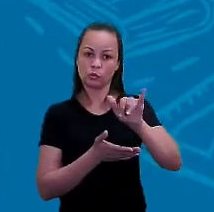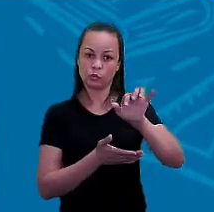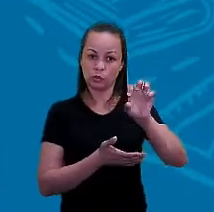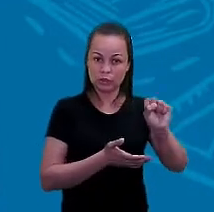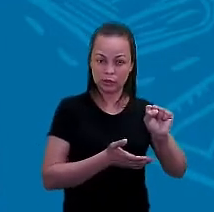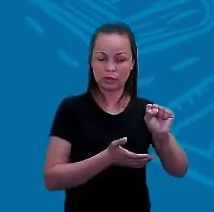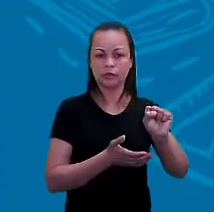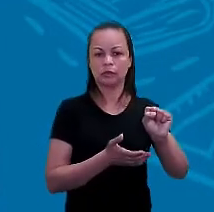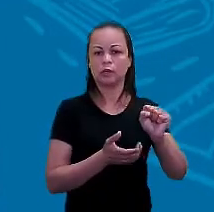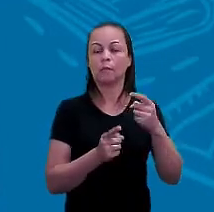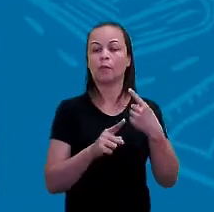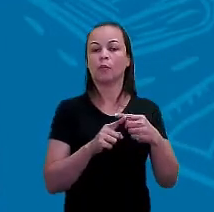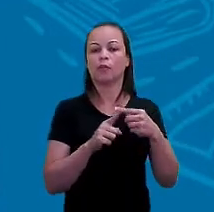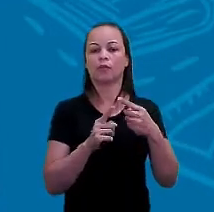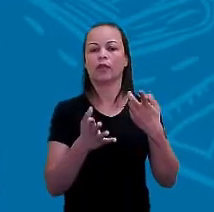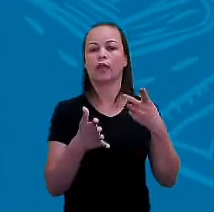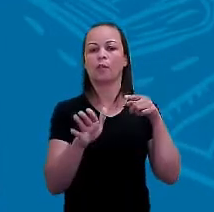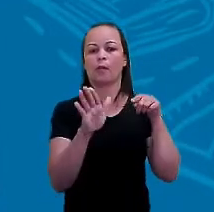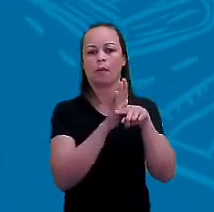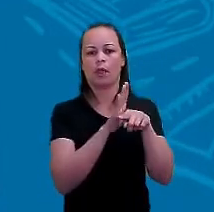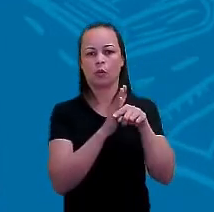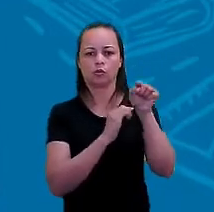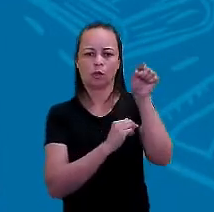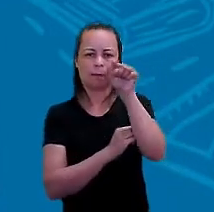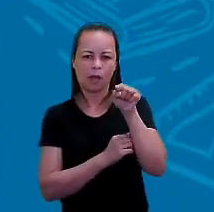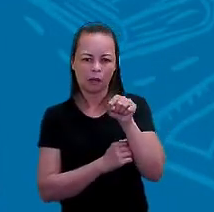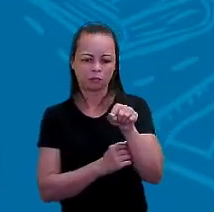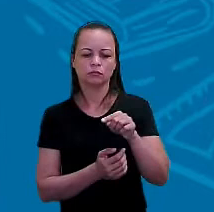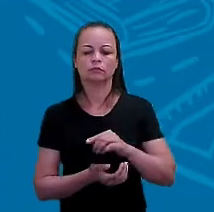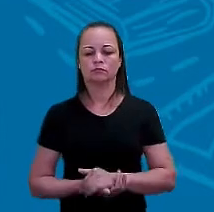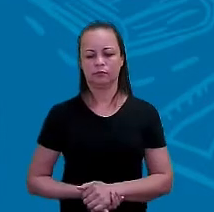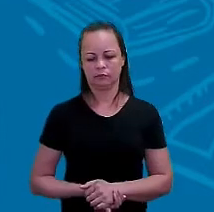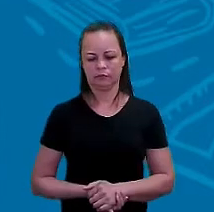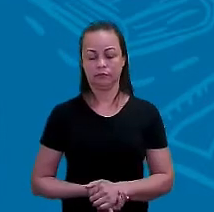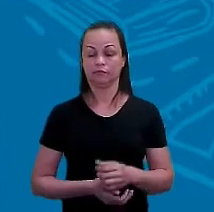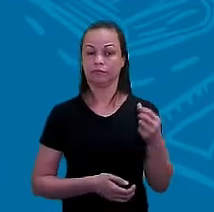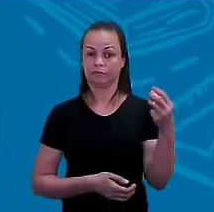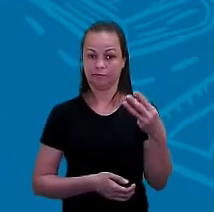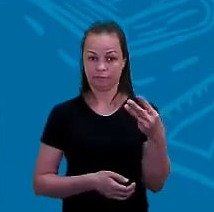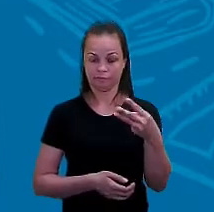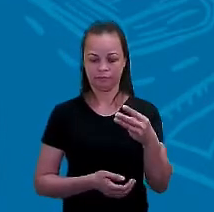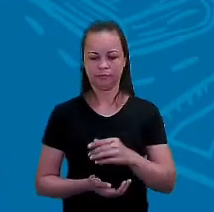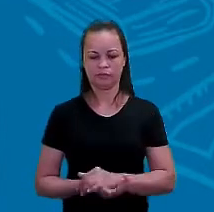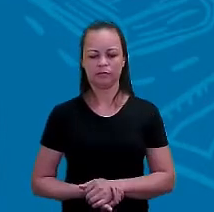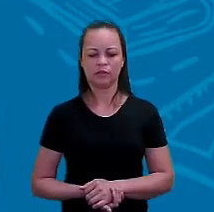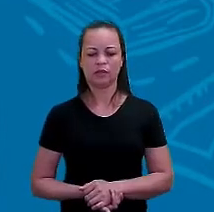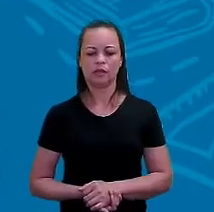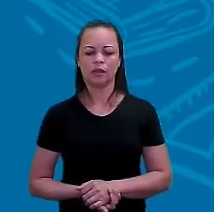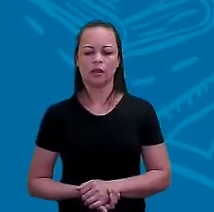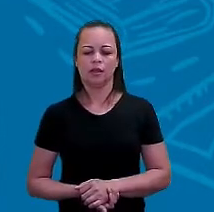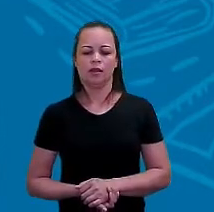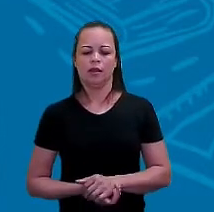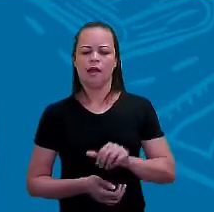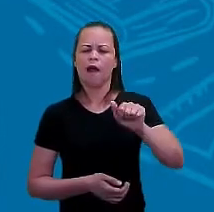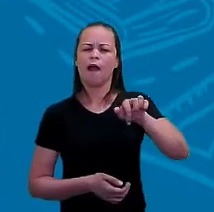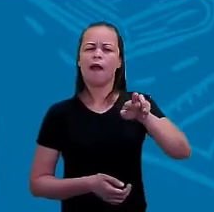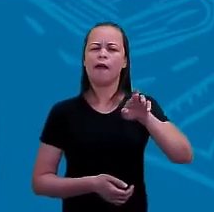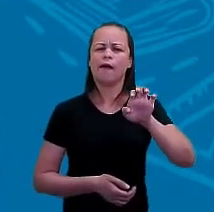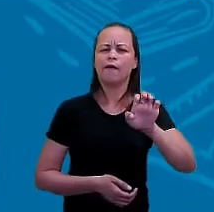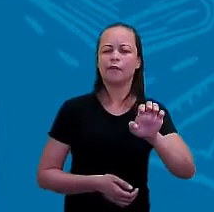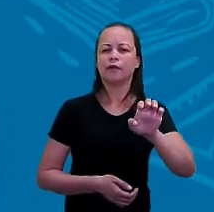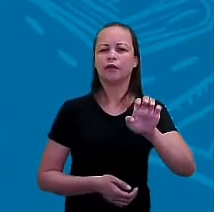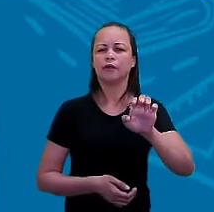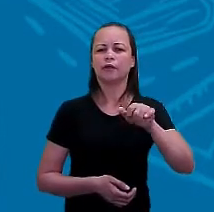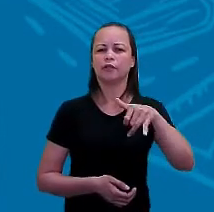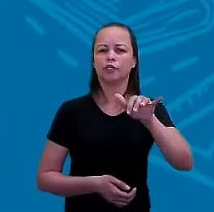forma interrogativa. Let's continue. Number three. Are you thirsty? Are you thirsty?